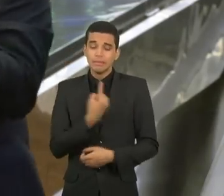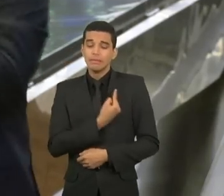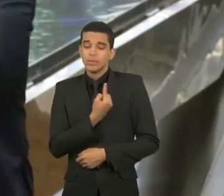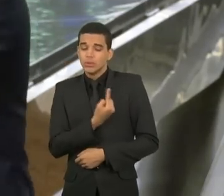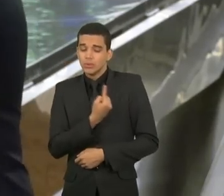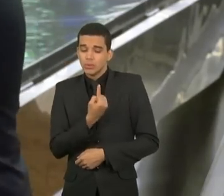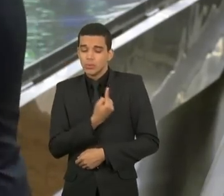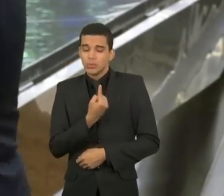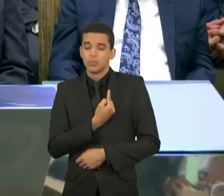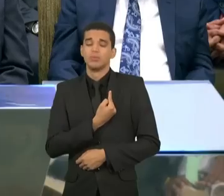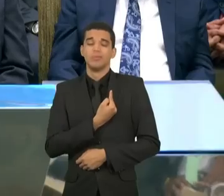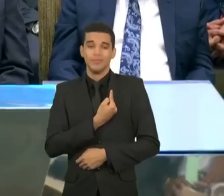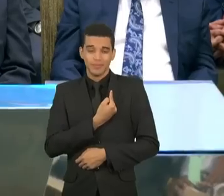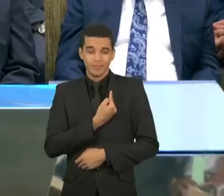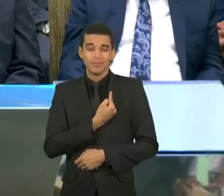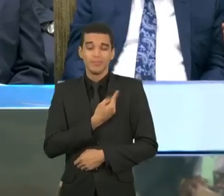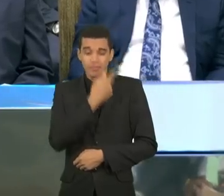grito